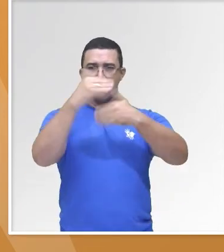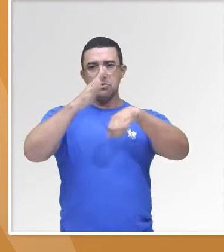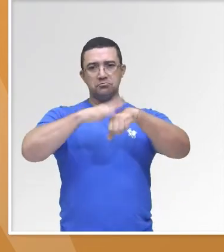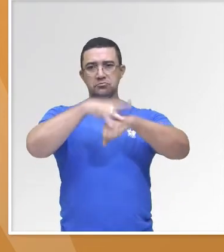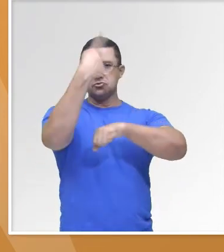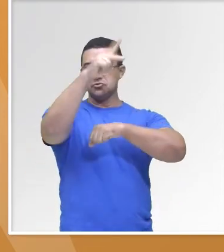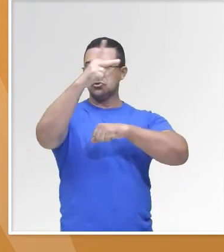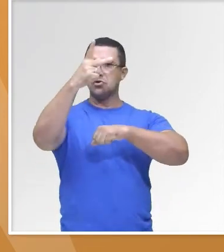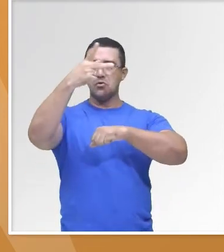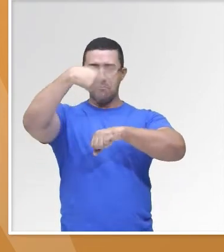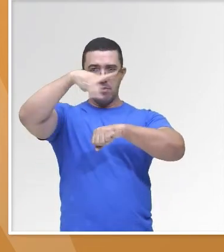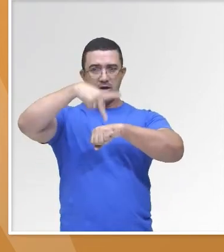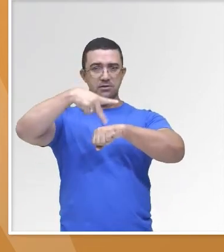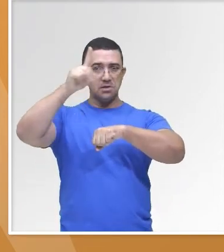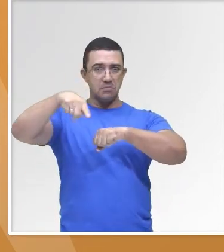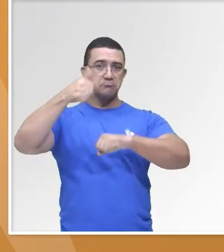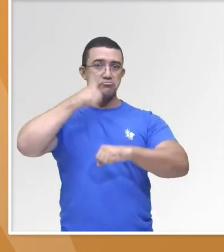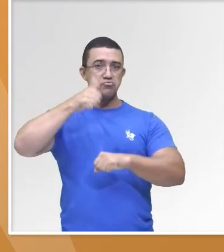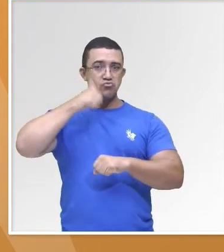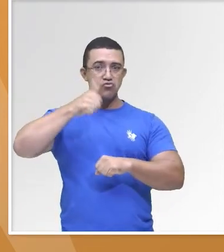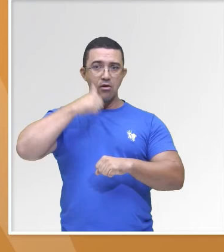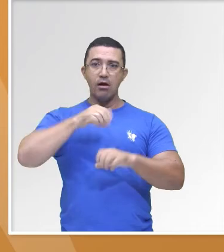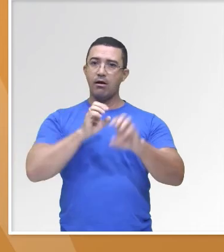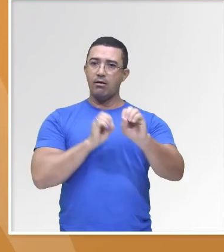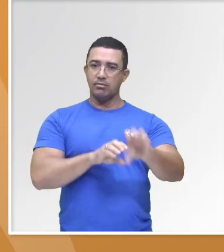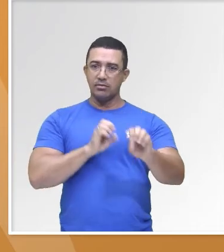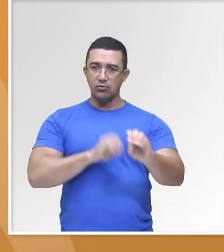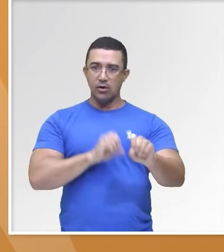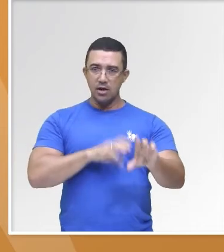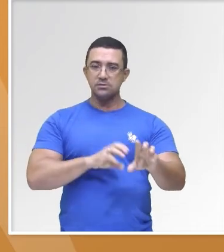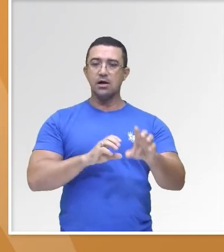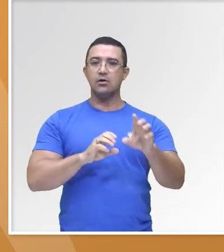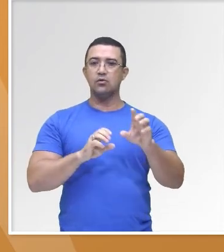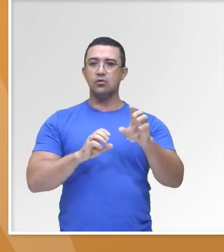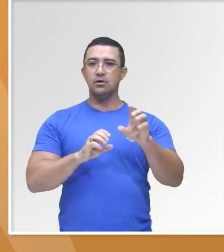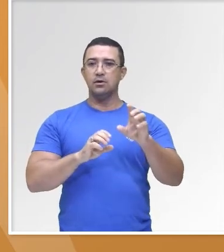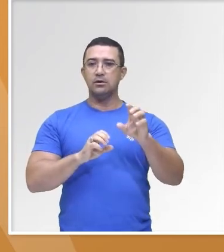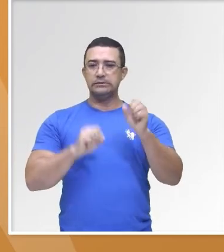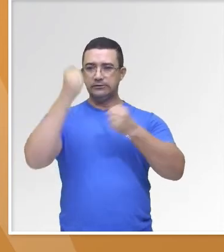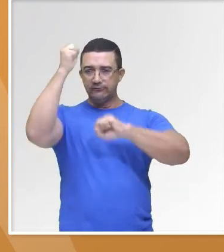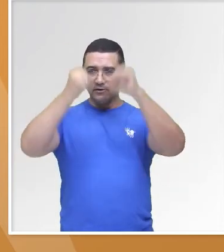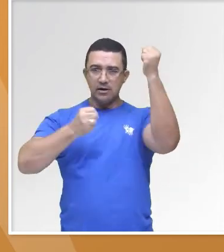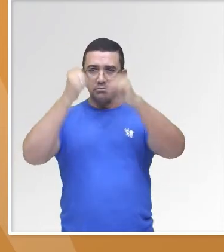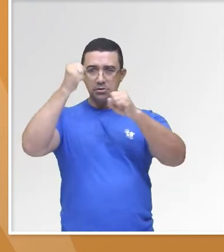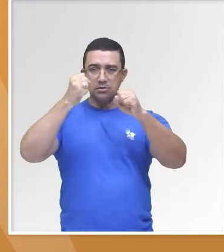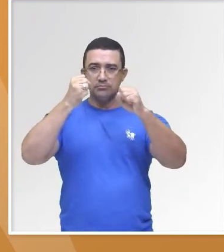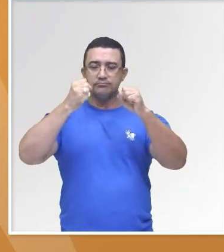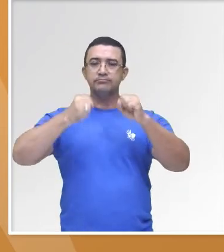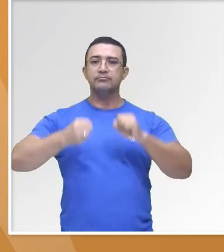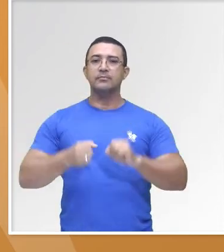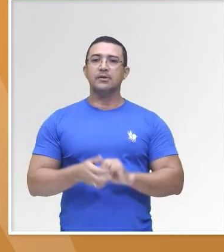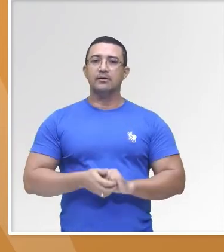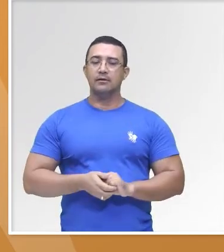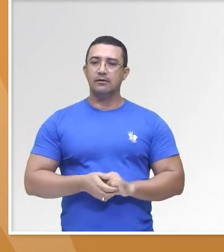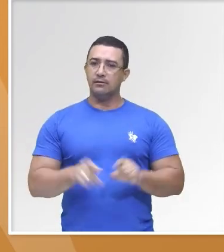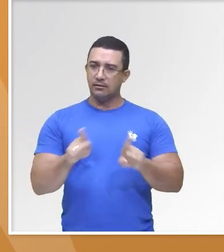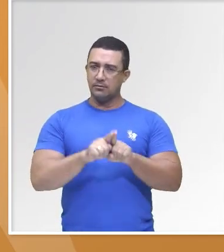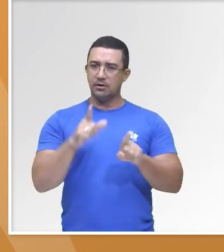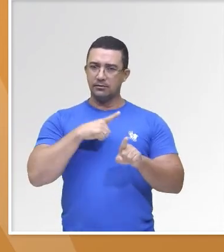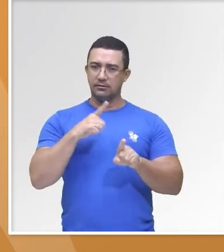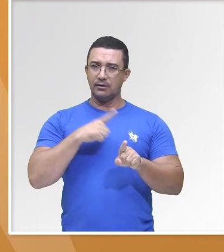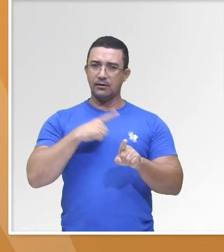figura de uma mulher, Catarina na educação, na indústria naquele momento. E nós temos aí agora